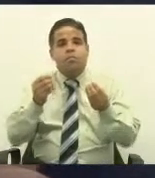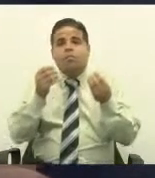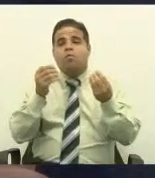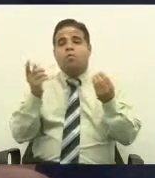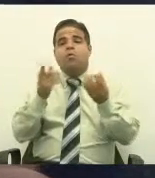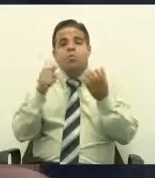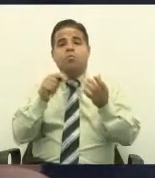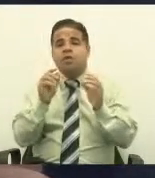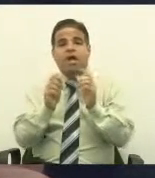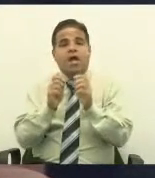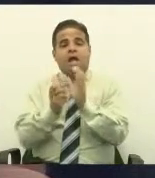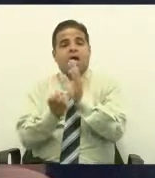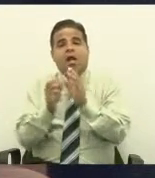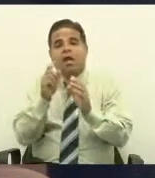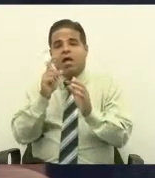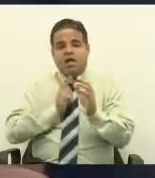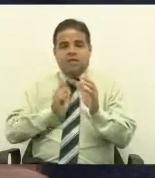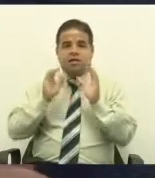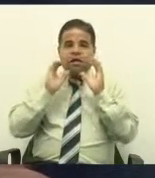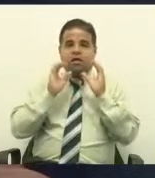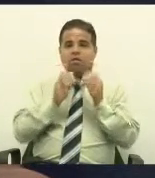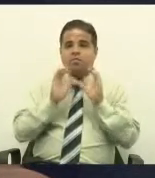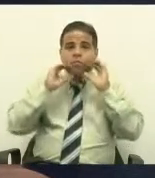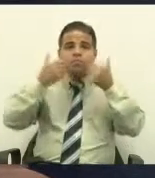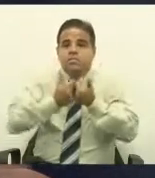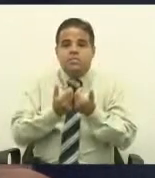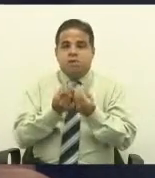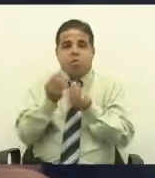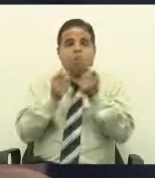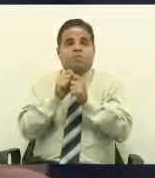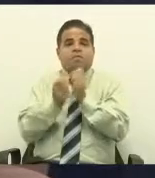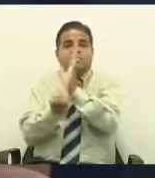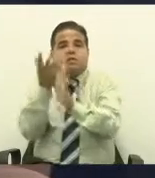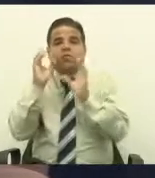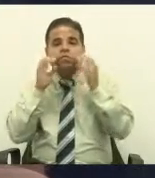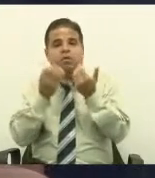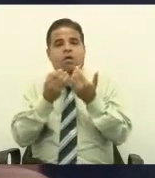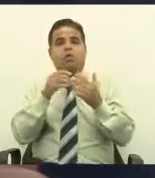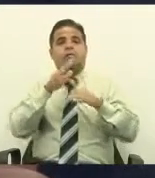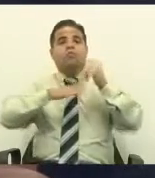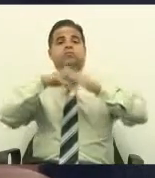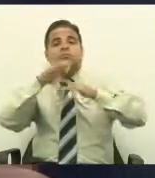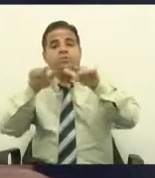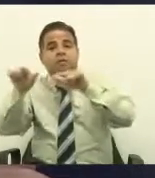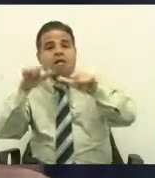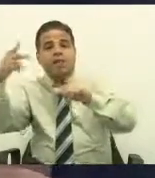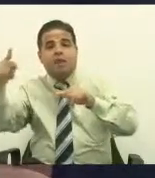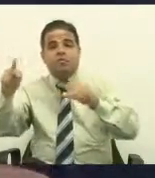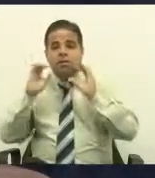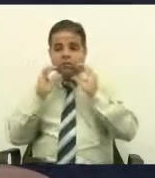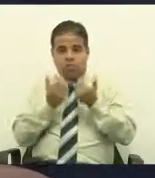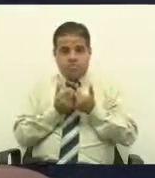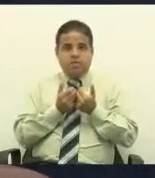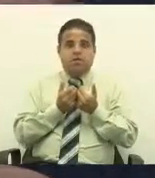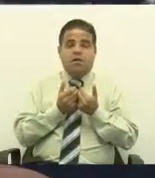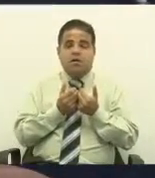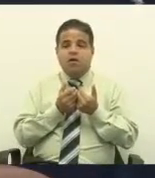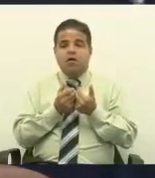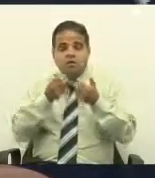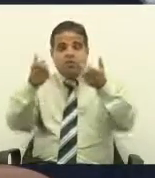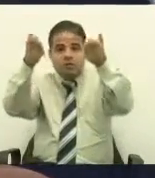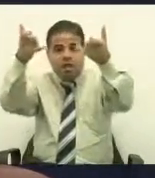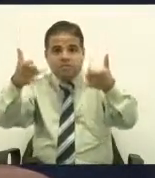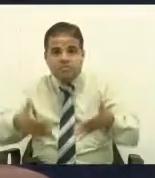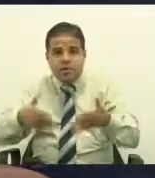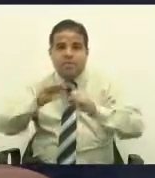é composta essa comissão e qual o papel dela, porque é tripartite. Né? Então, sim, explicar